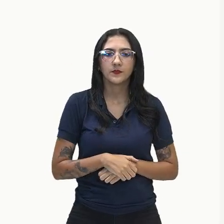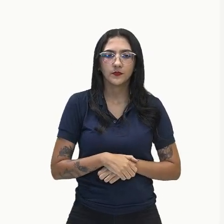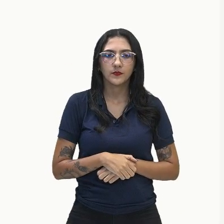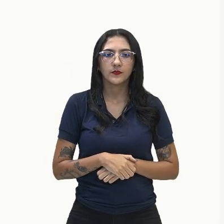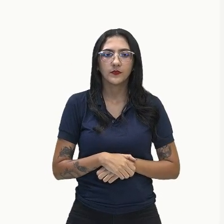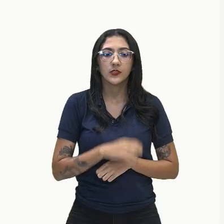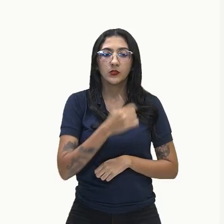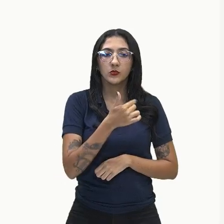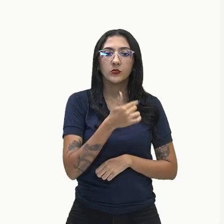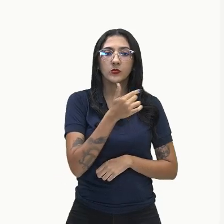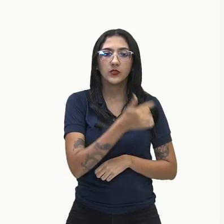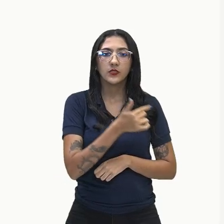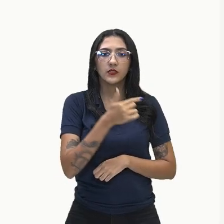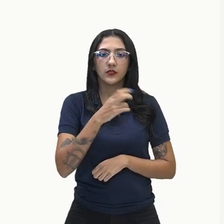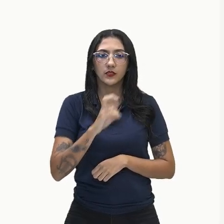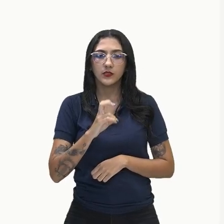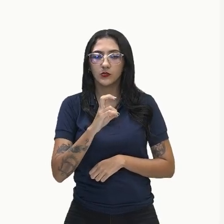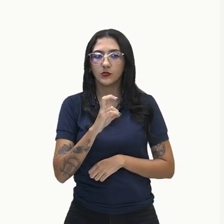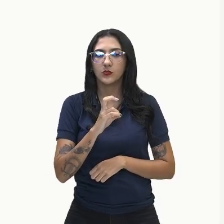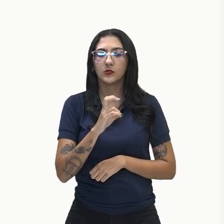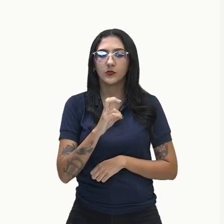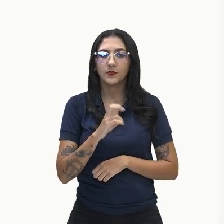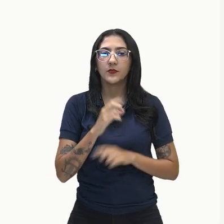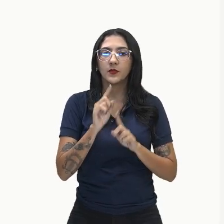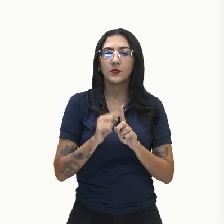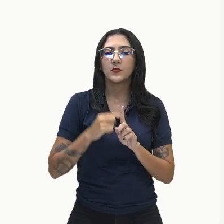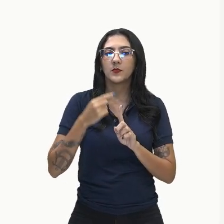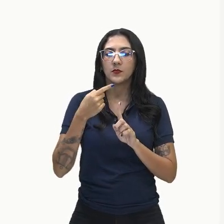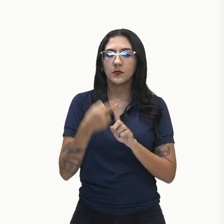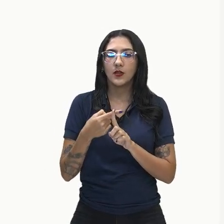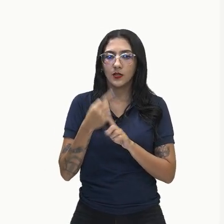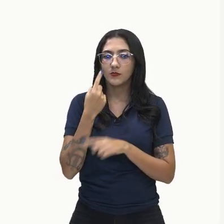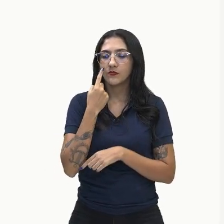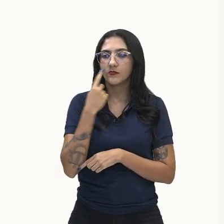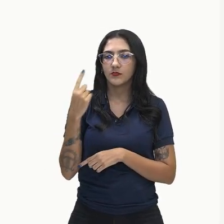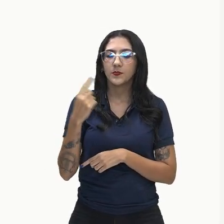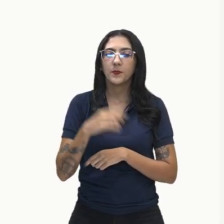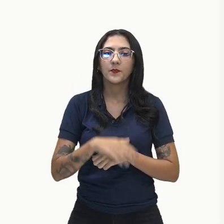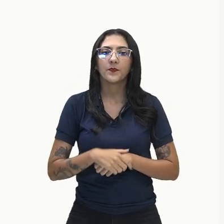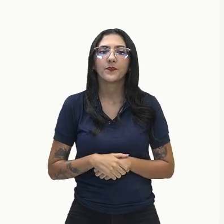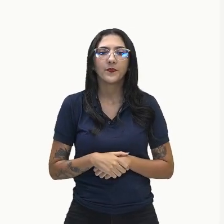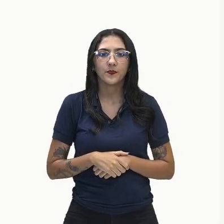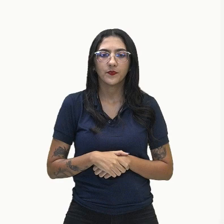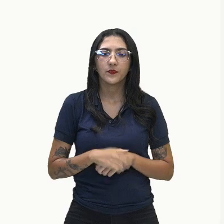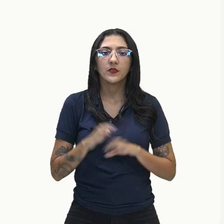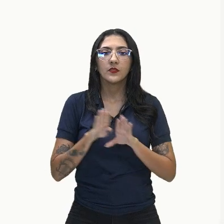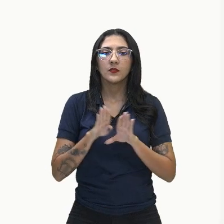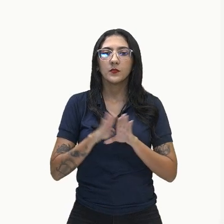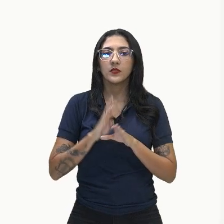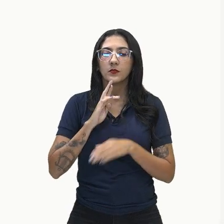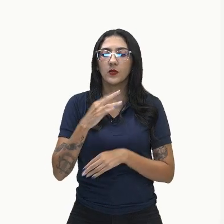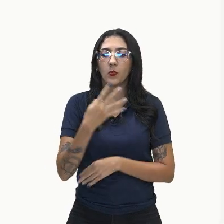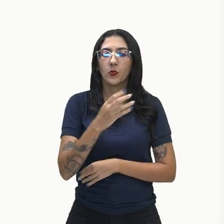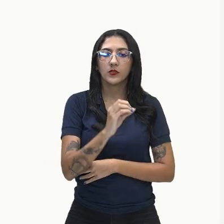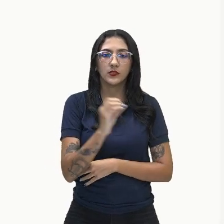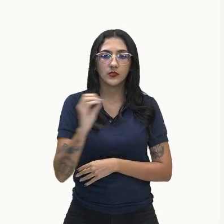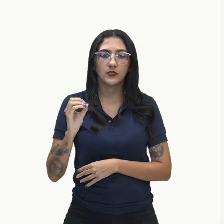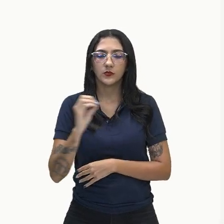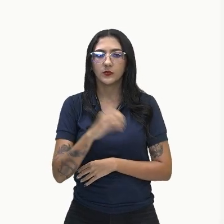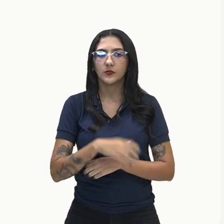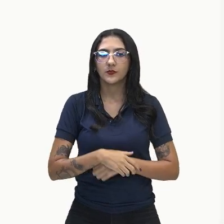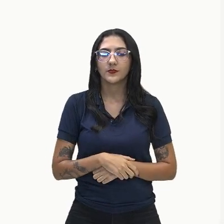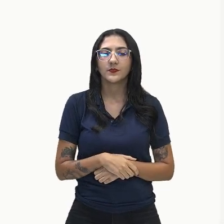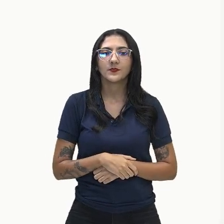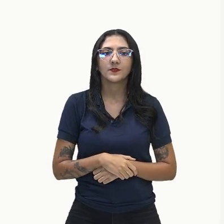que é 225, mais 20 ao quadrado, que é 400,